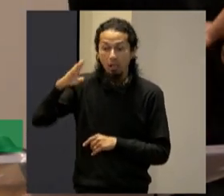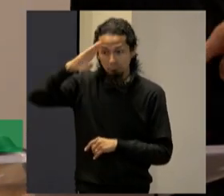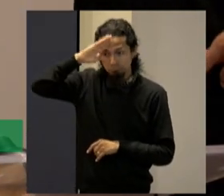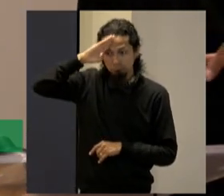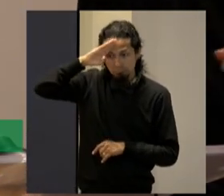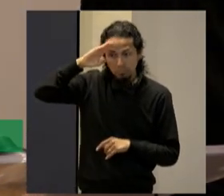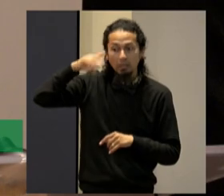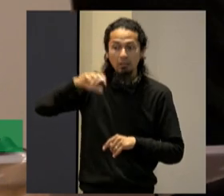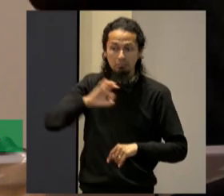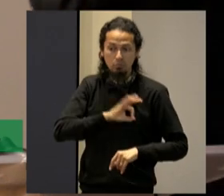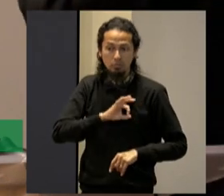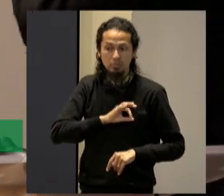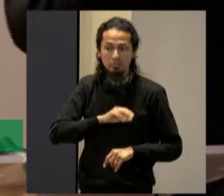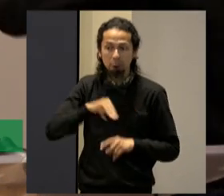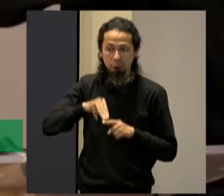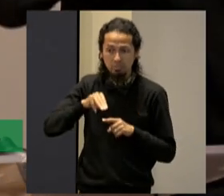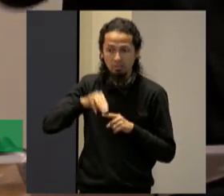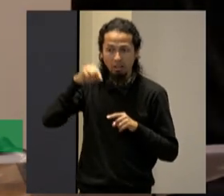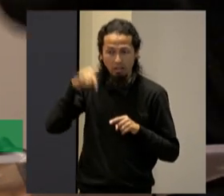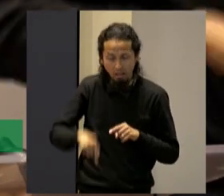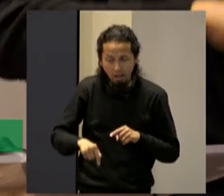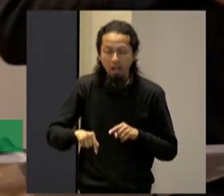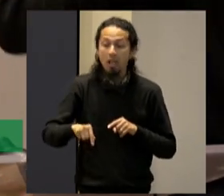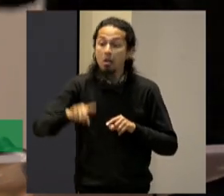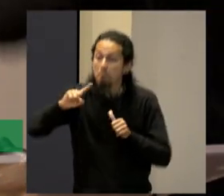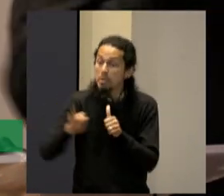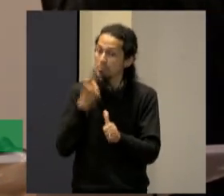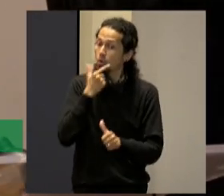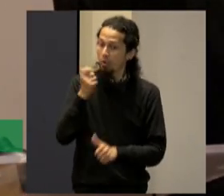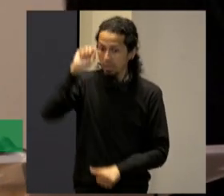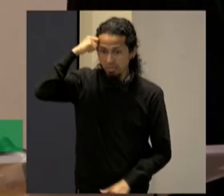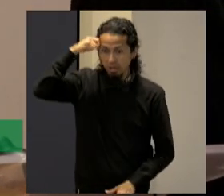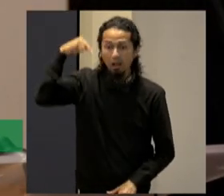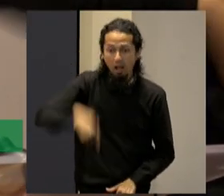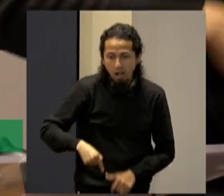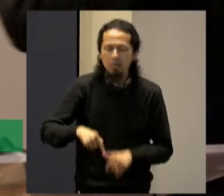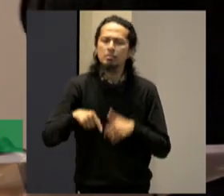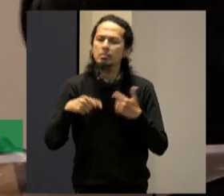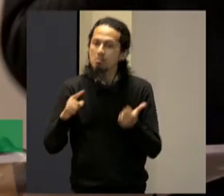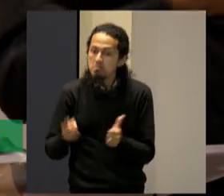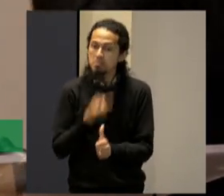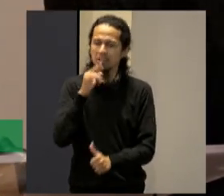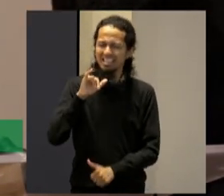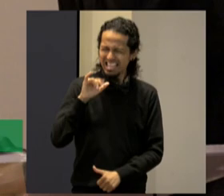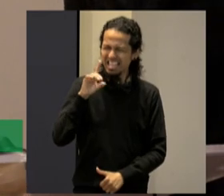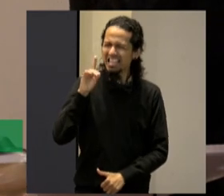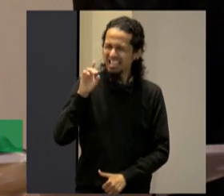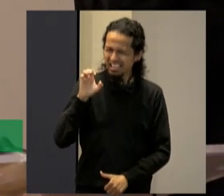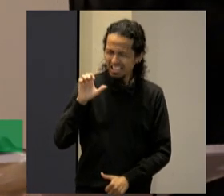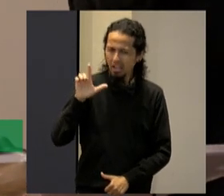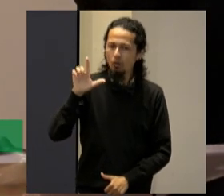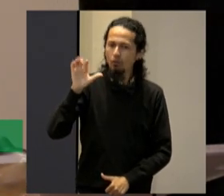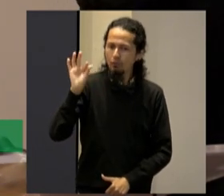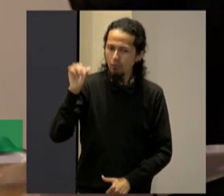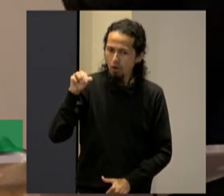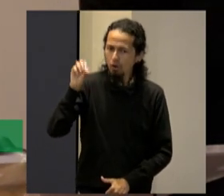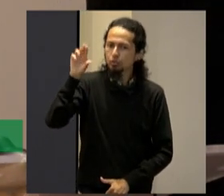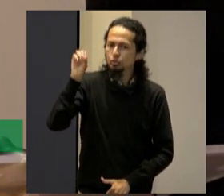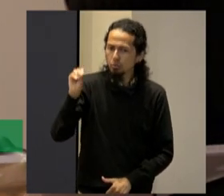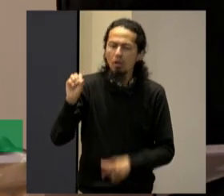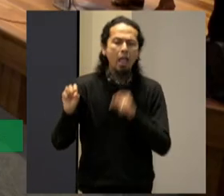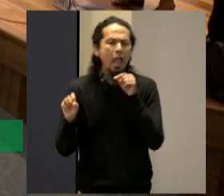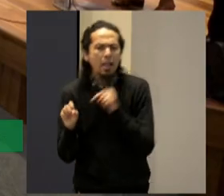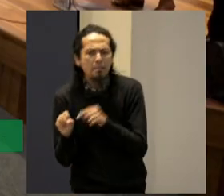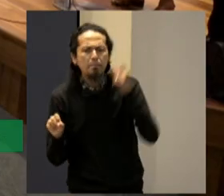a ingressar com o ensino superior na Polícia Militar e escritor. E Ildefonso Juvenal entendeu que tinha que ter uma